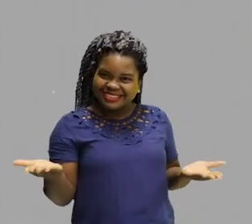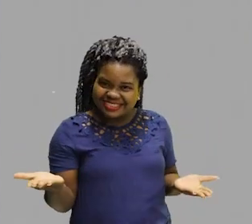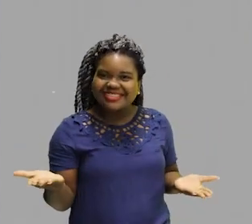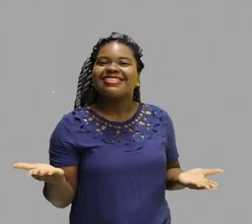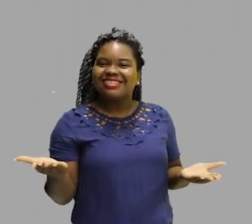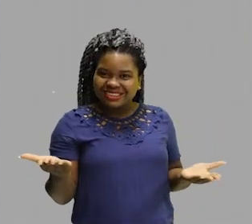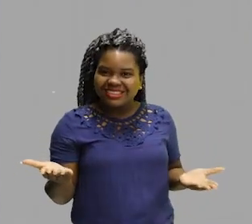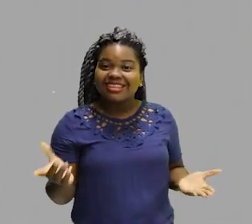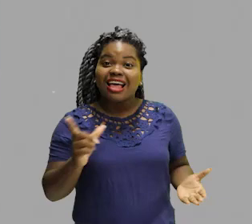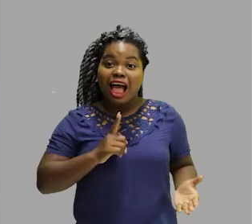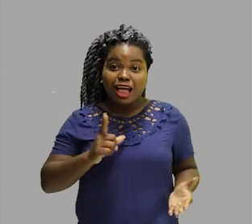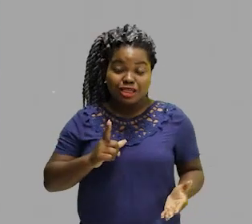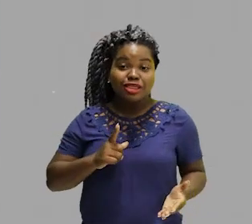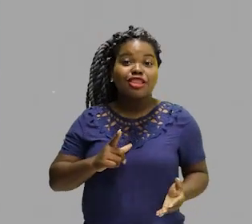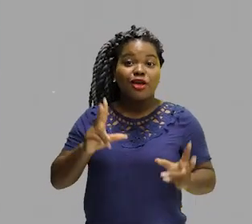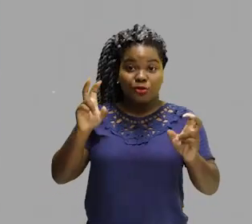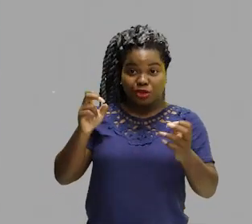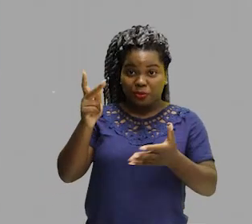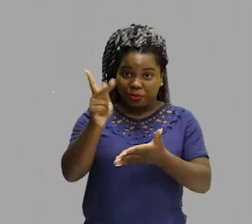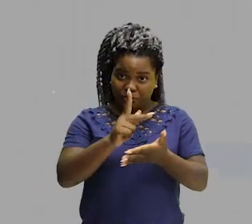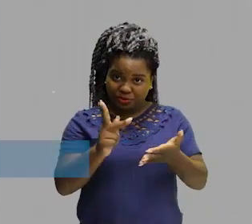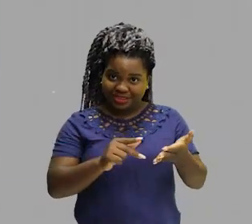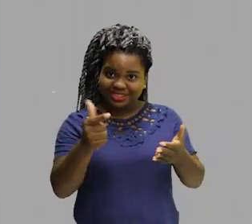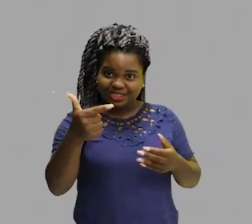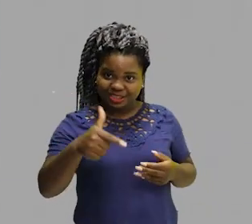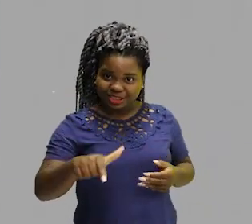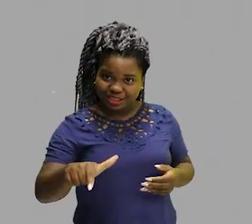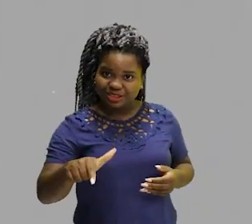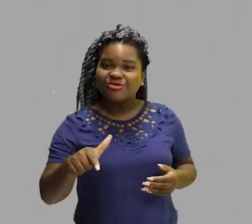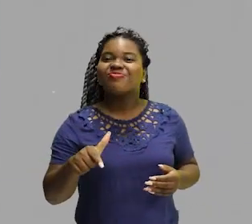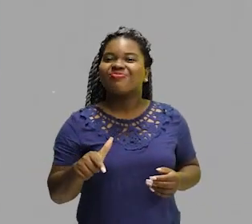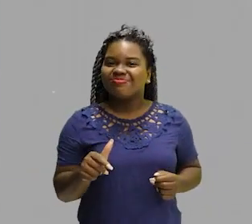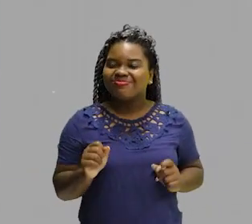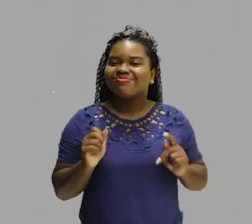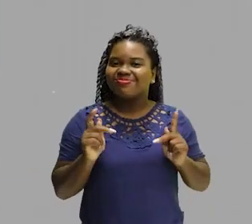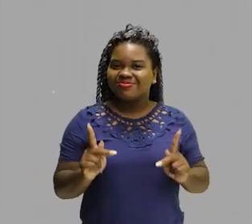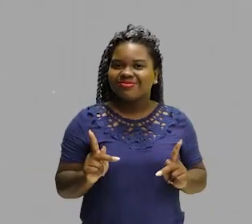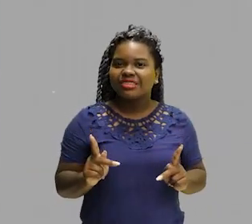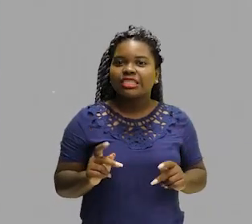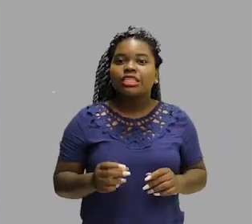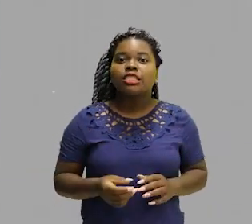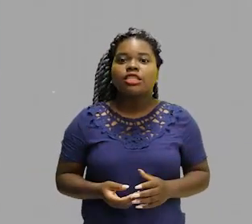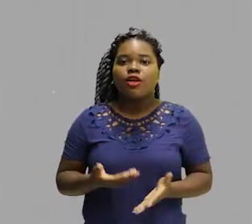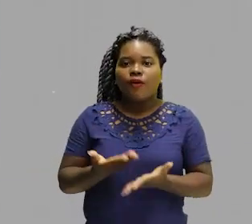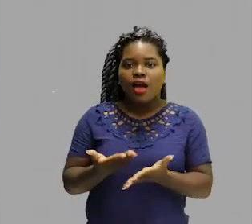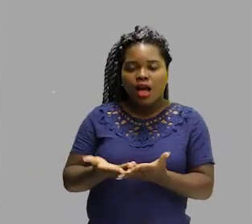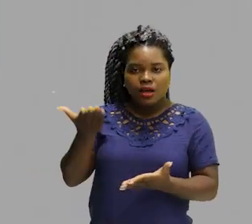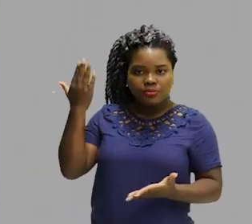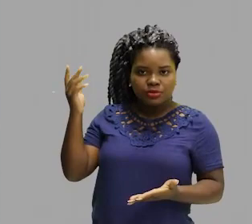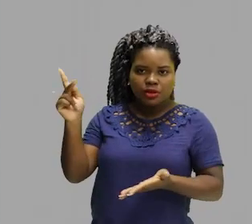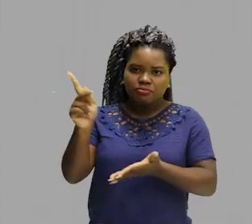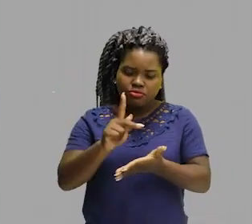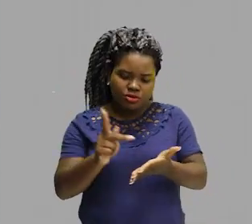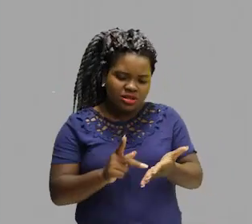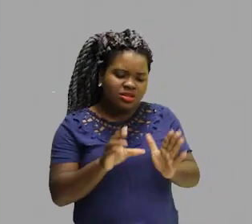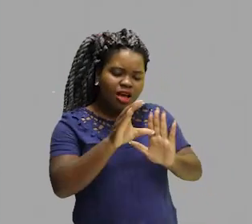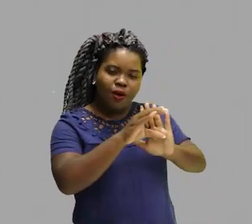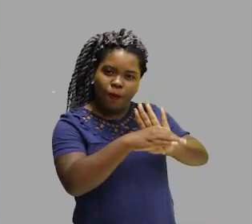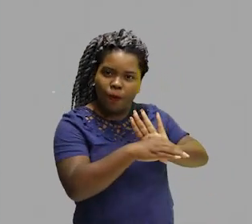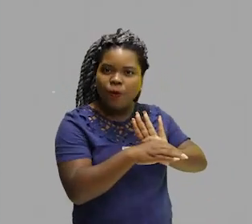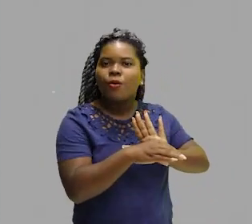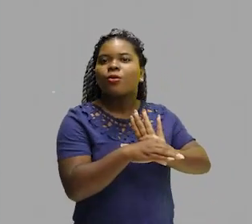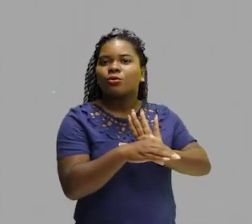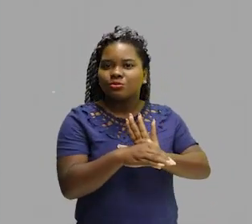vocês um pouquinho mais de poesia para nossa aula de hoje. Falamos na aula passada de poesia, de conceito. Eu sou a professora